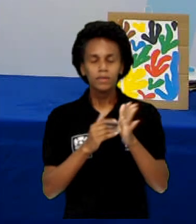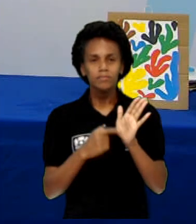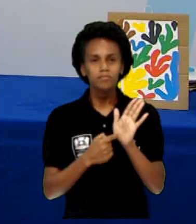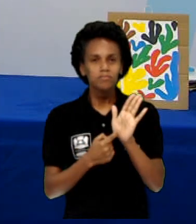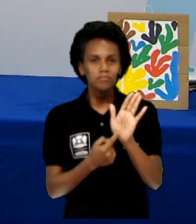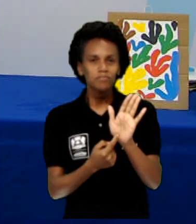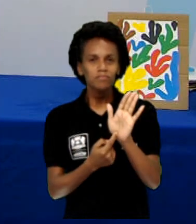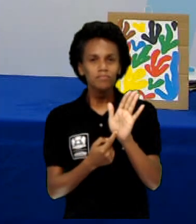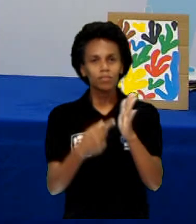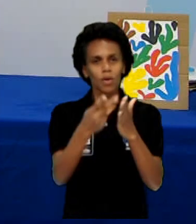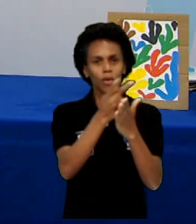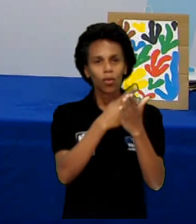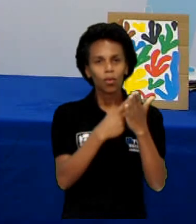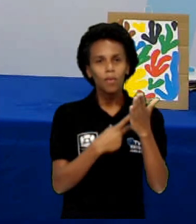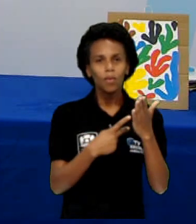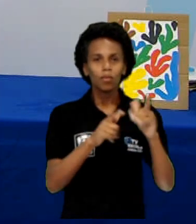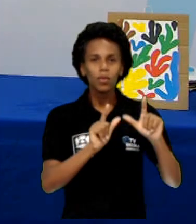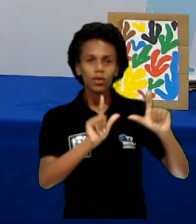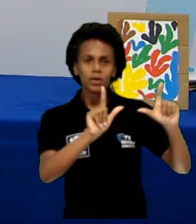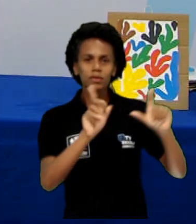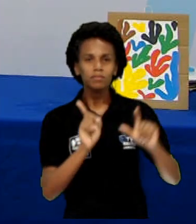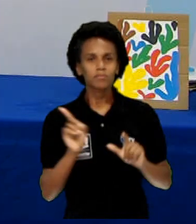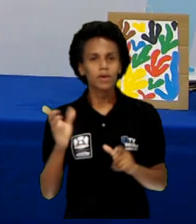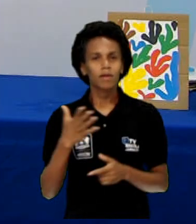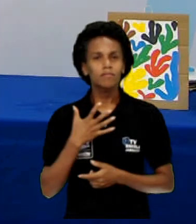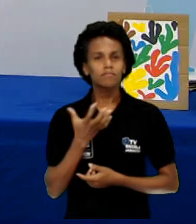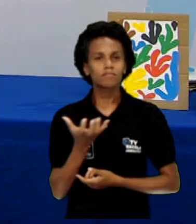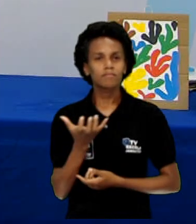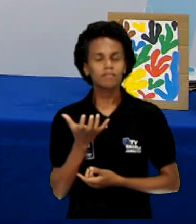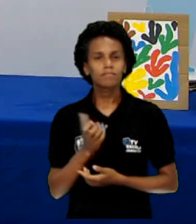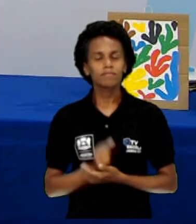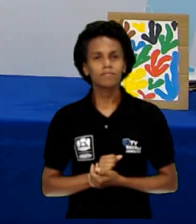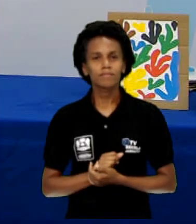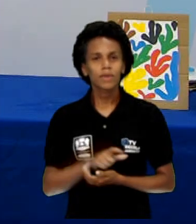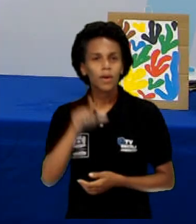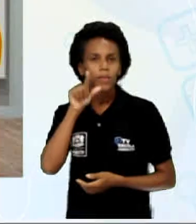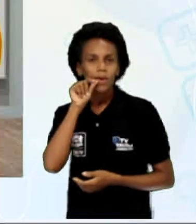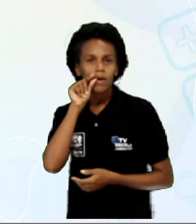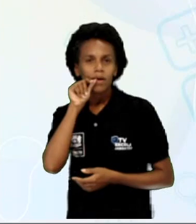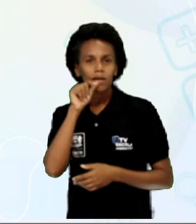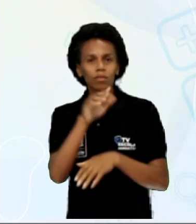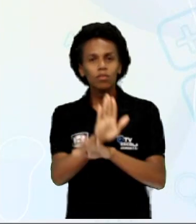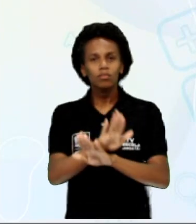Sereia. E ele conseguia dar esse movimento aí para as telas dele.